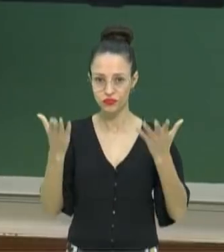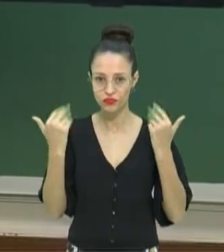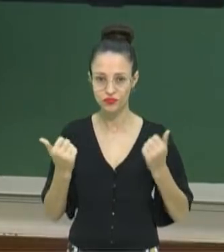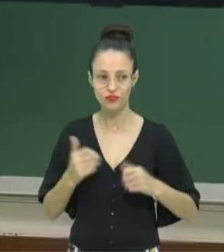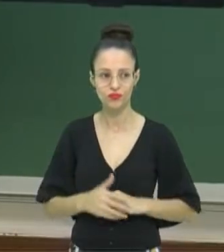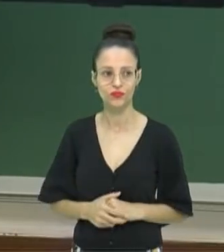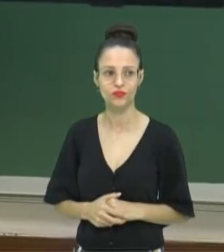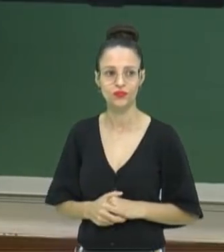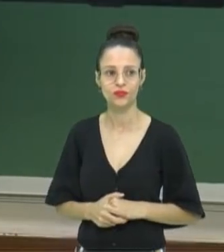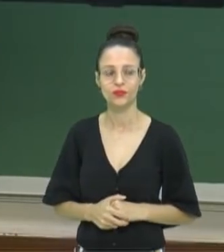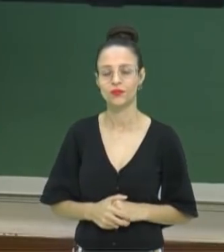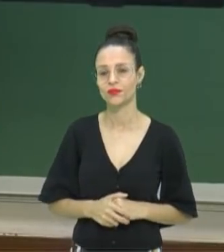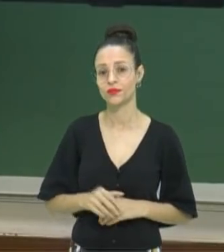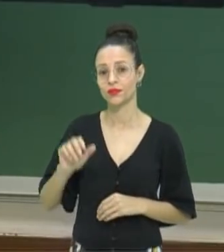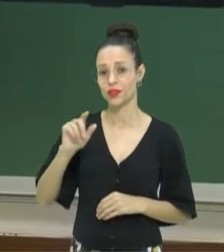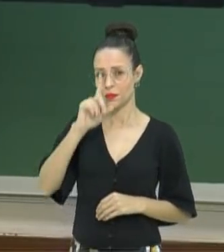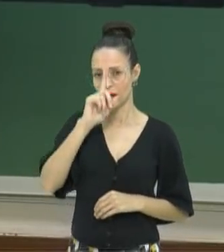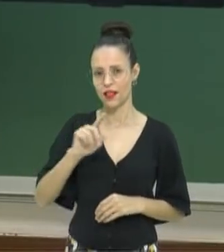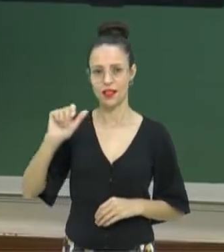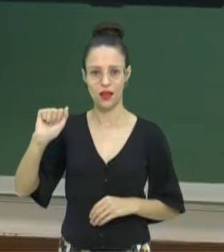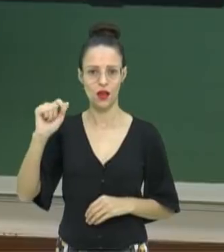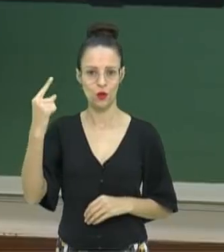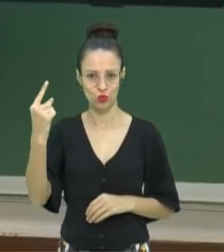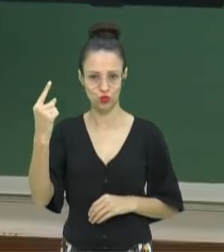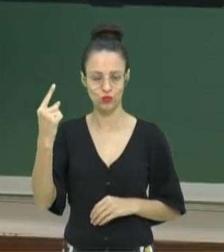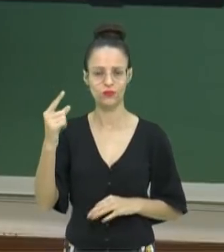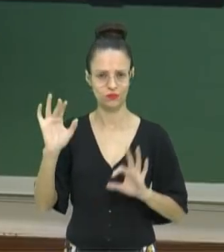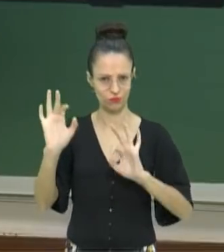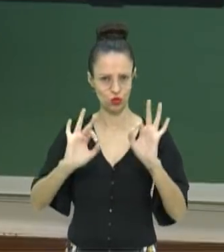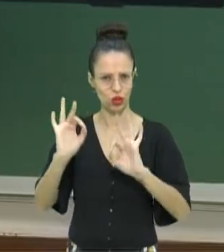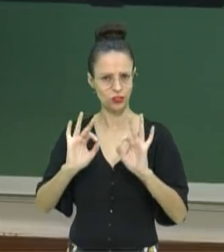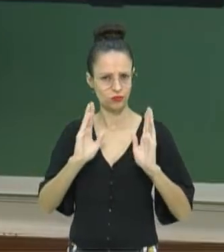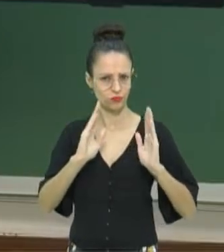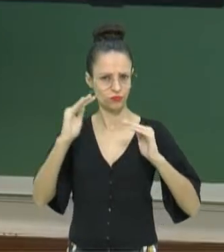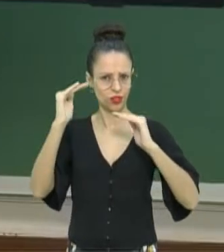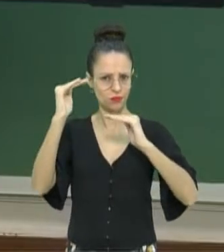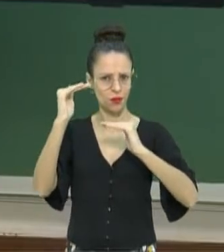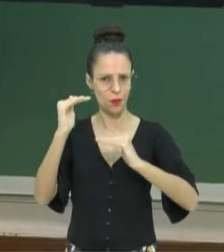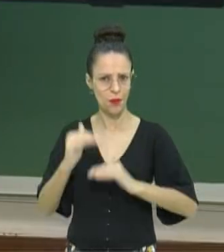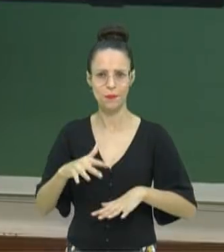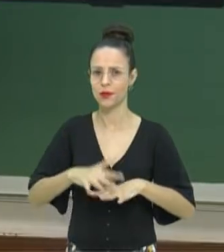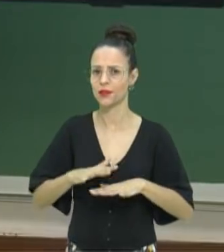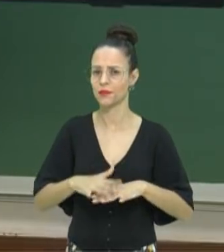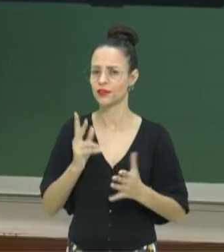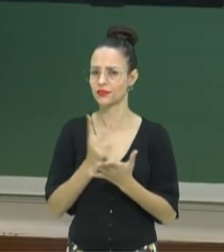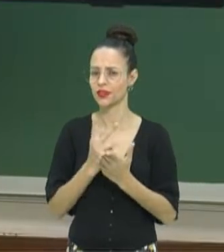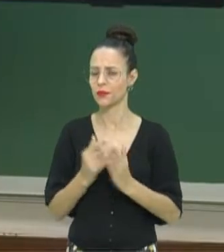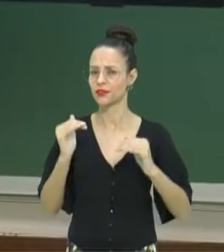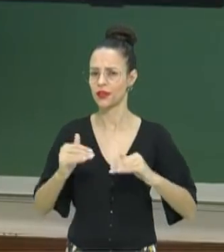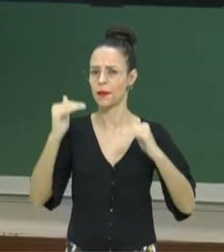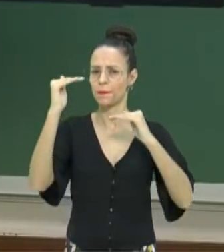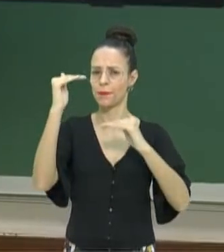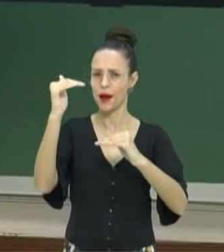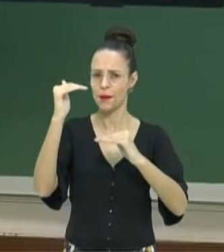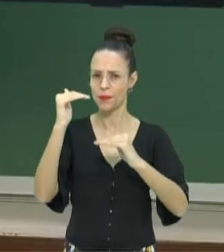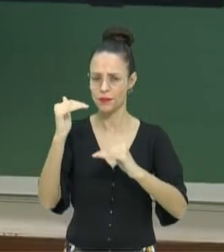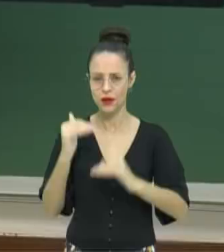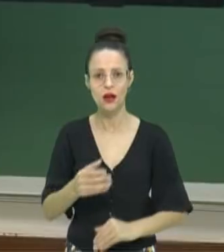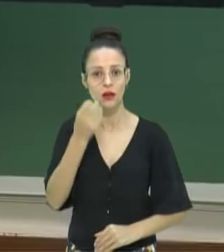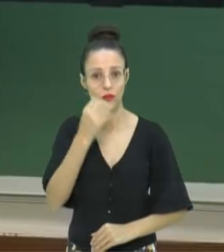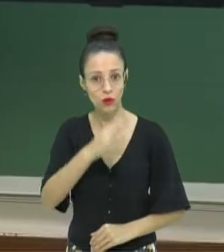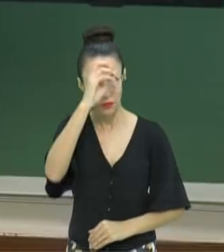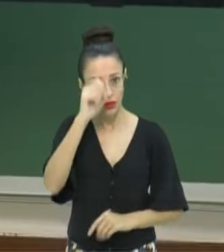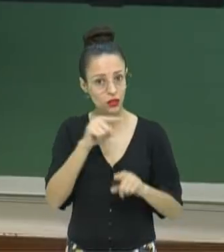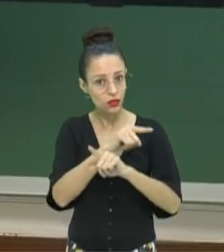lá? Eu chamei a amarela de A1, que a gente gosta de organizar, né? Professor de matemática é sempre muito sistemático. E é bom aprender